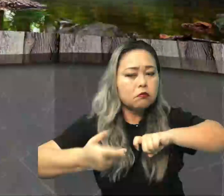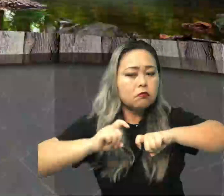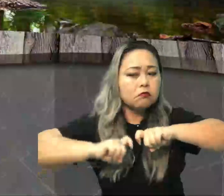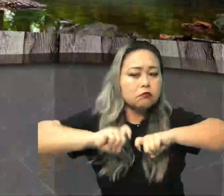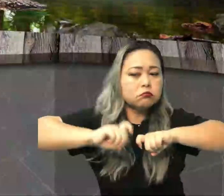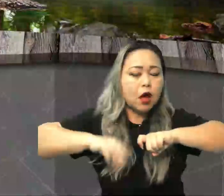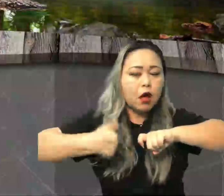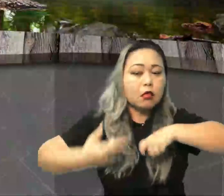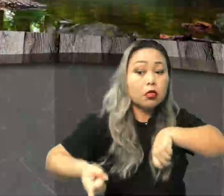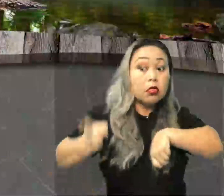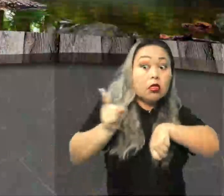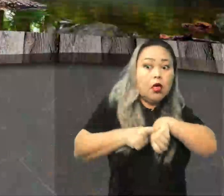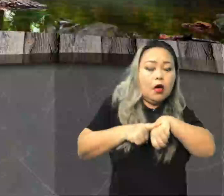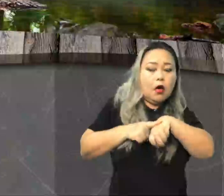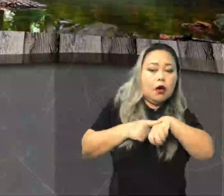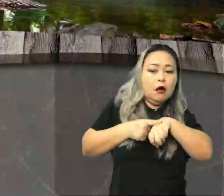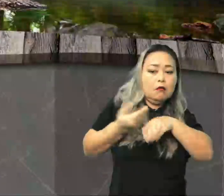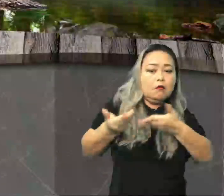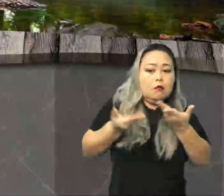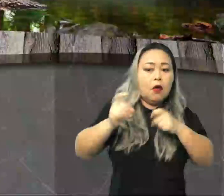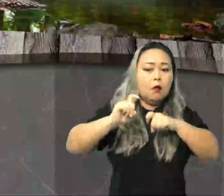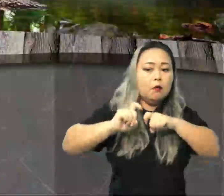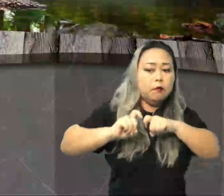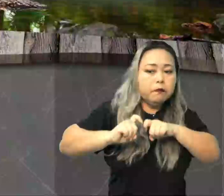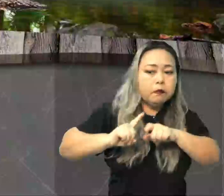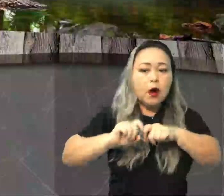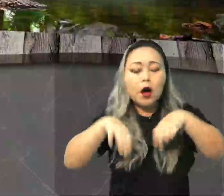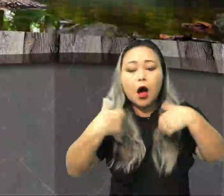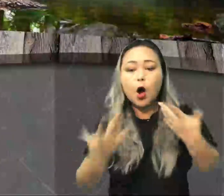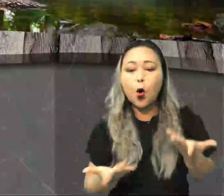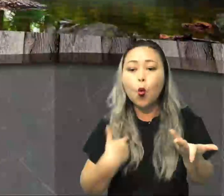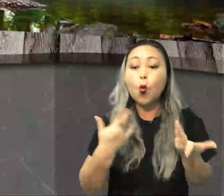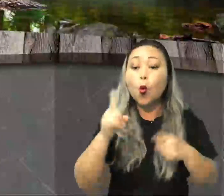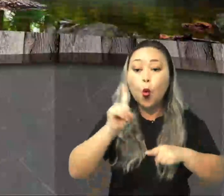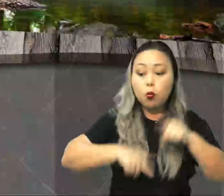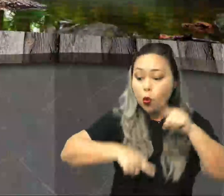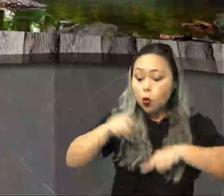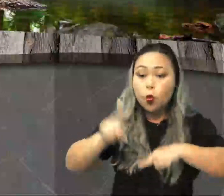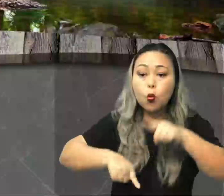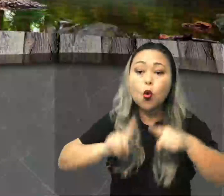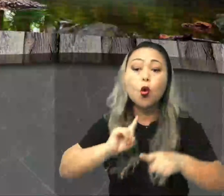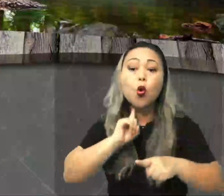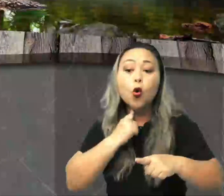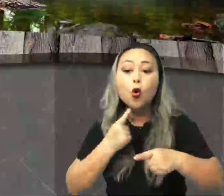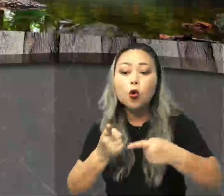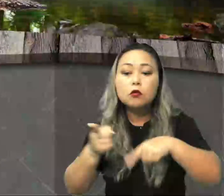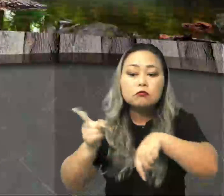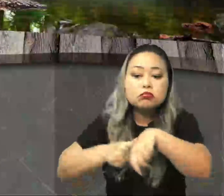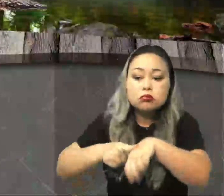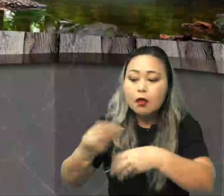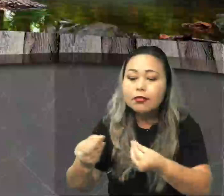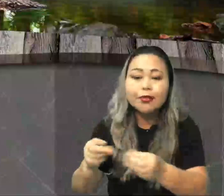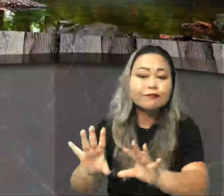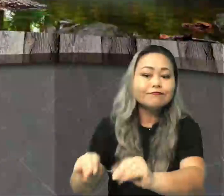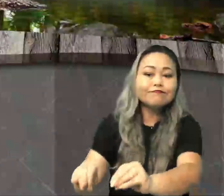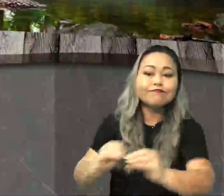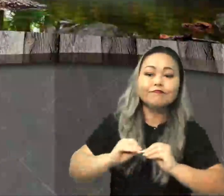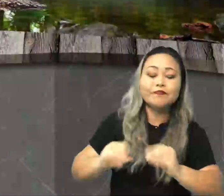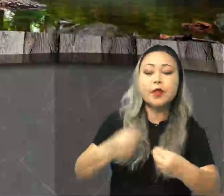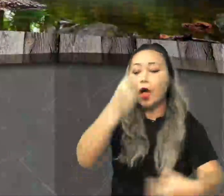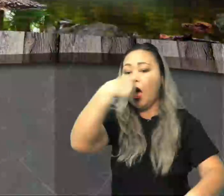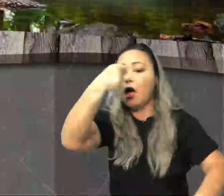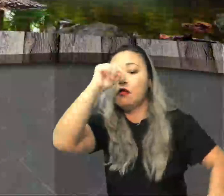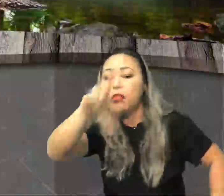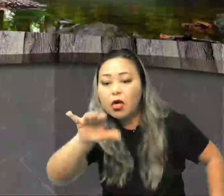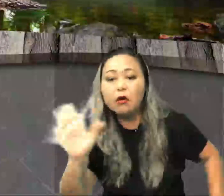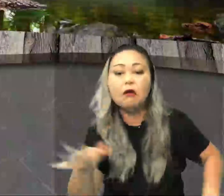vírus transmitidos pela relação sexual, ou por objetos contaminados em contato, né, ou no espirro, na tosse,